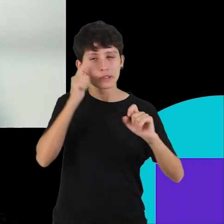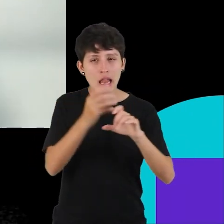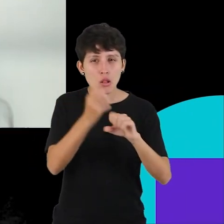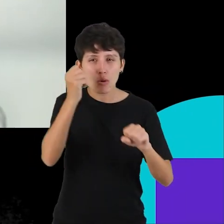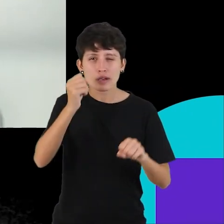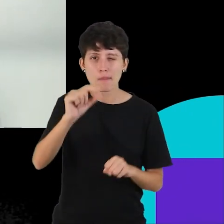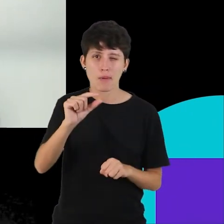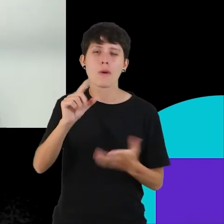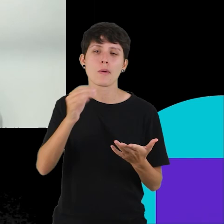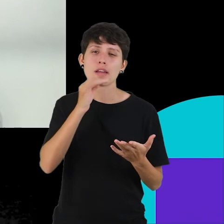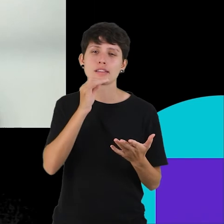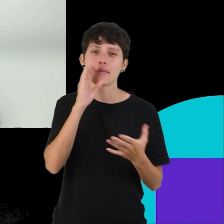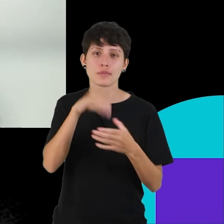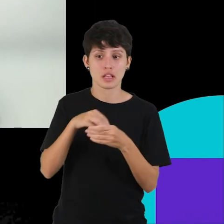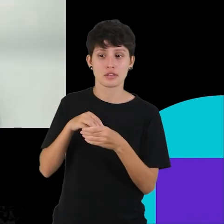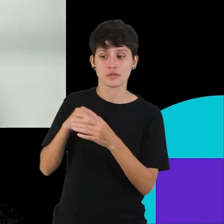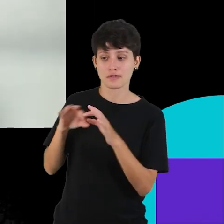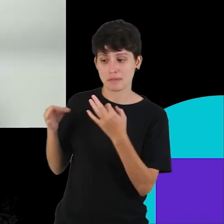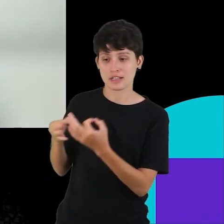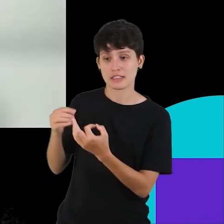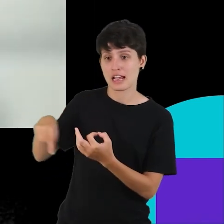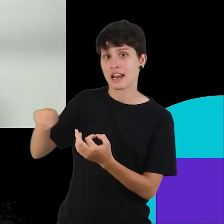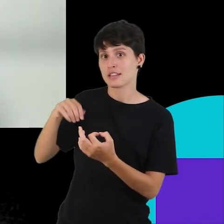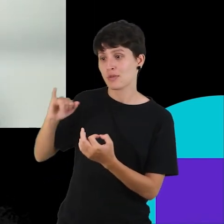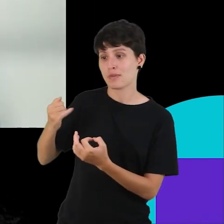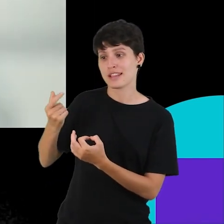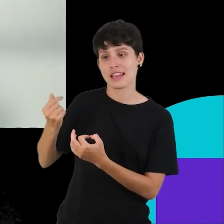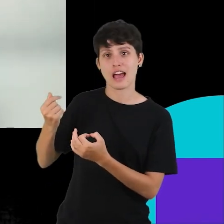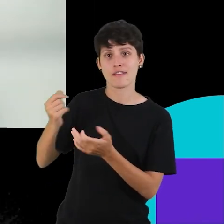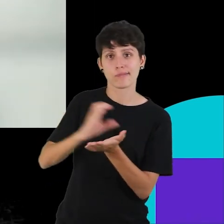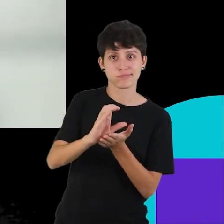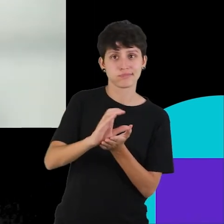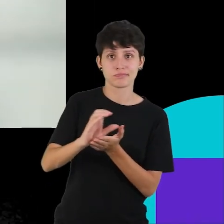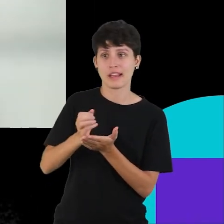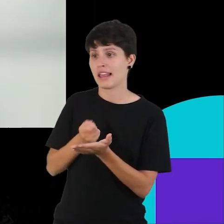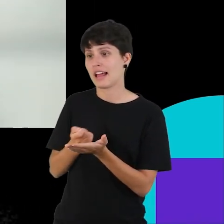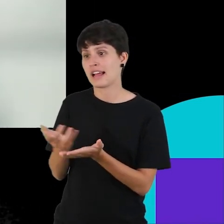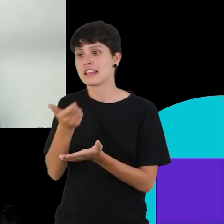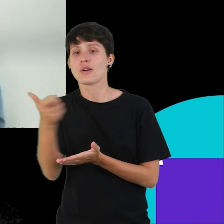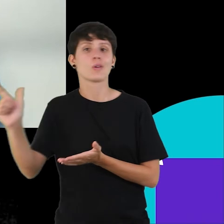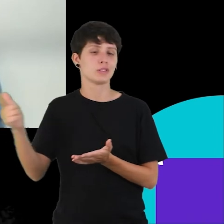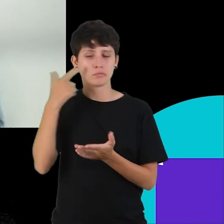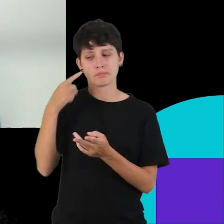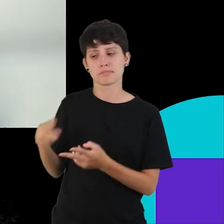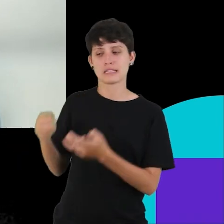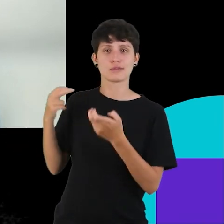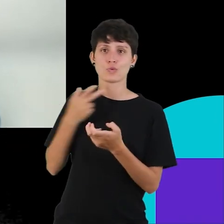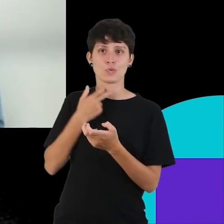tem que aprender, mas quem é que está interessado e tal. E aí uma das perguntas que eu queria te fazer qual que